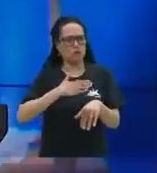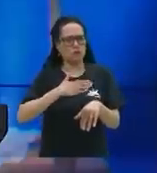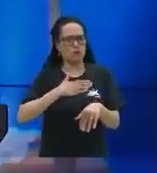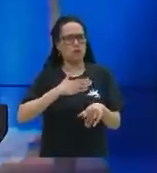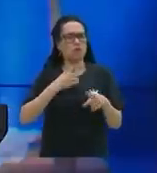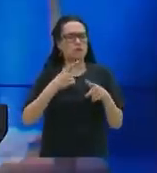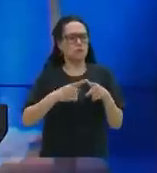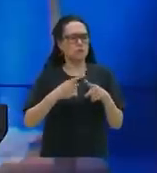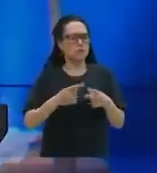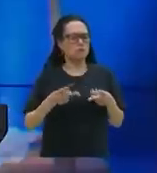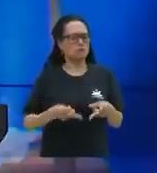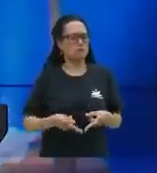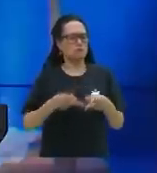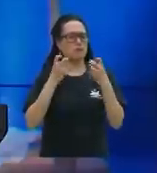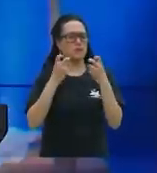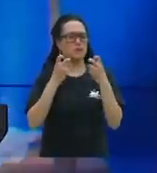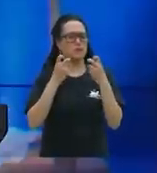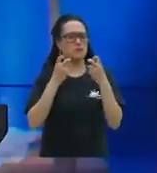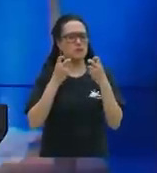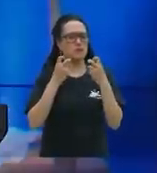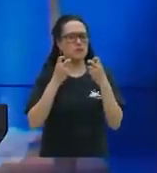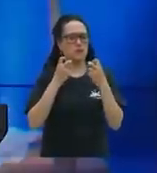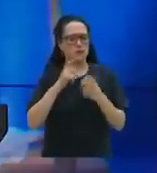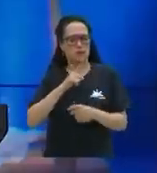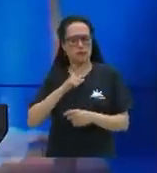mim uma força.